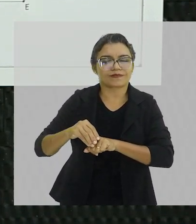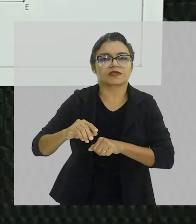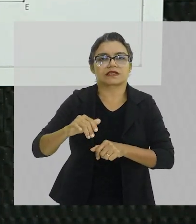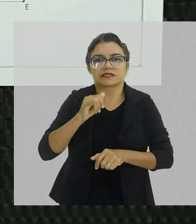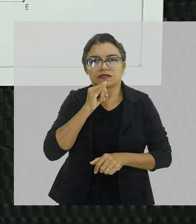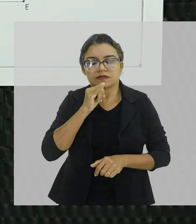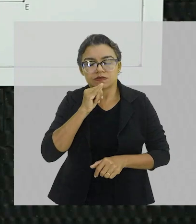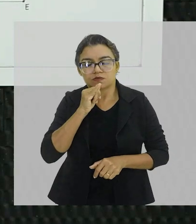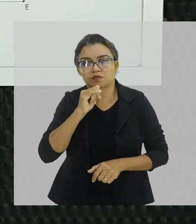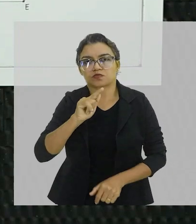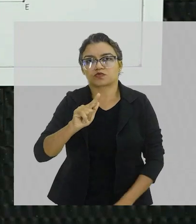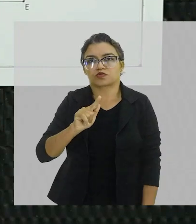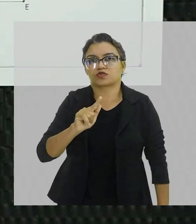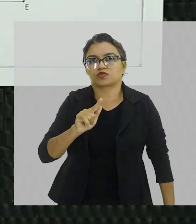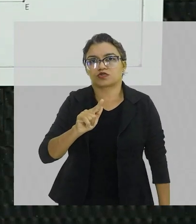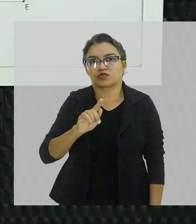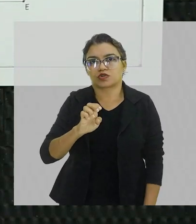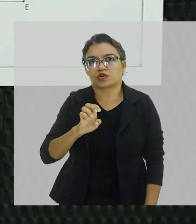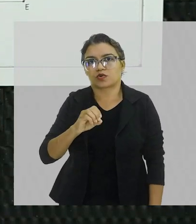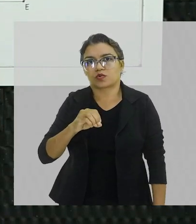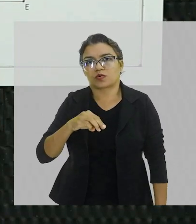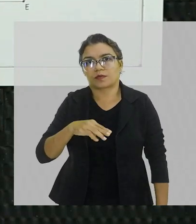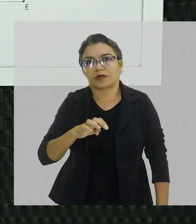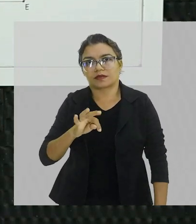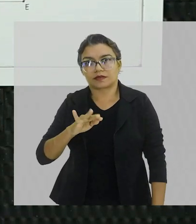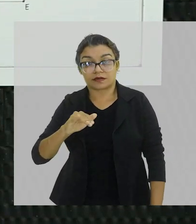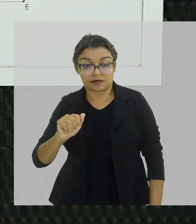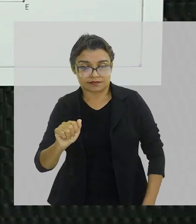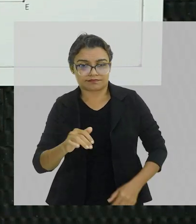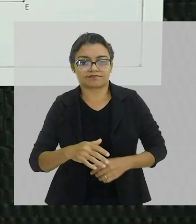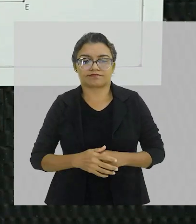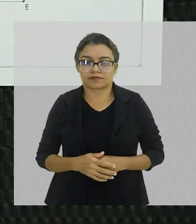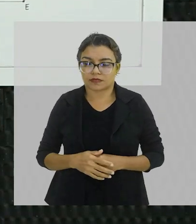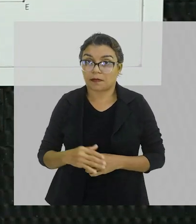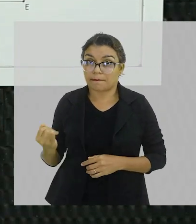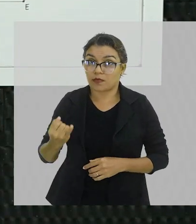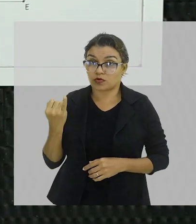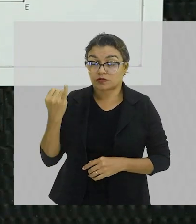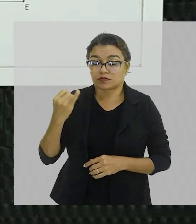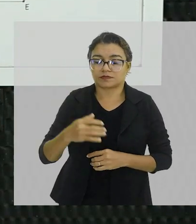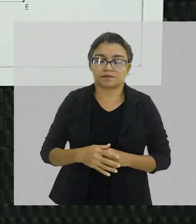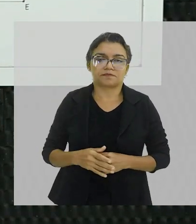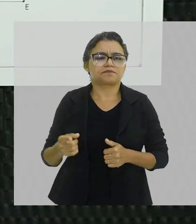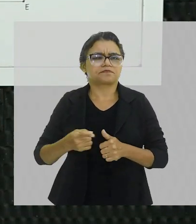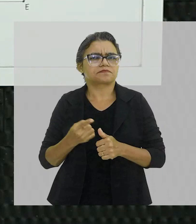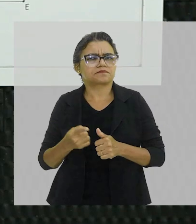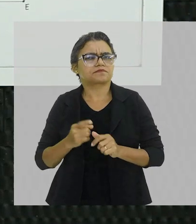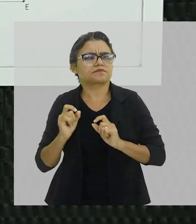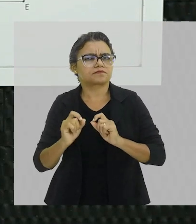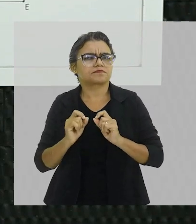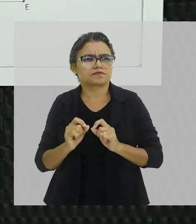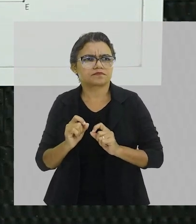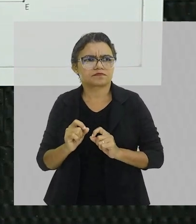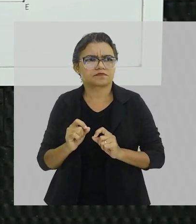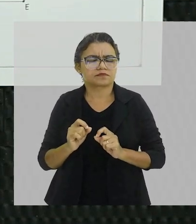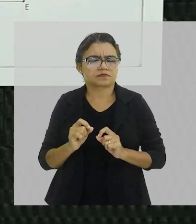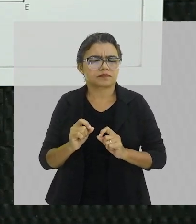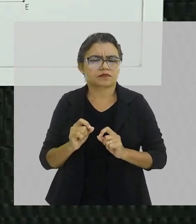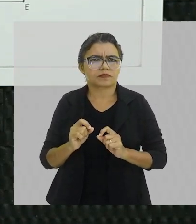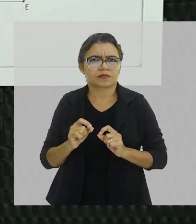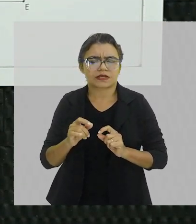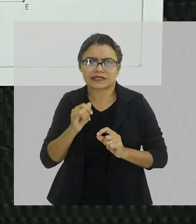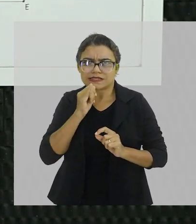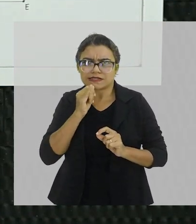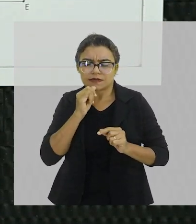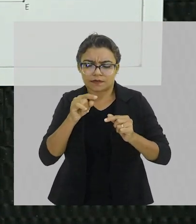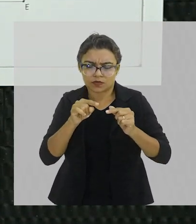ter. Tá? Por isso que você lê, saber o conhecimento teórico é importante. Primeiro, turma, ele falou que esses 2 círculos são